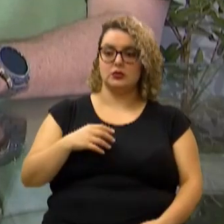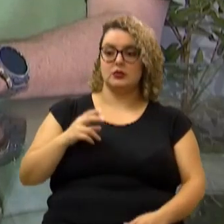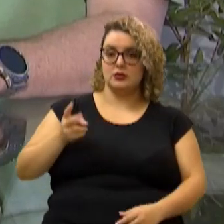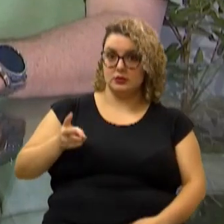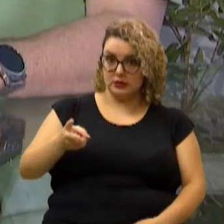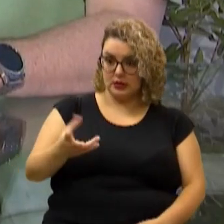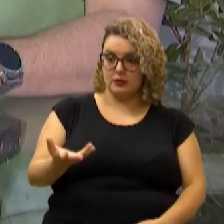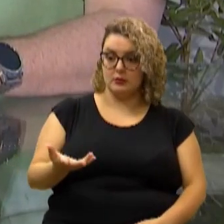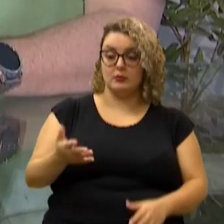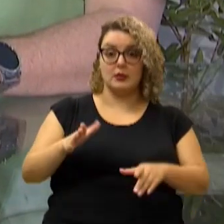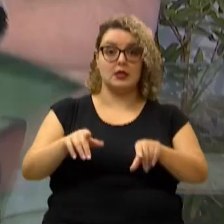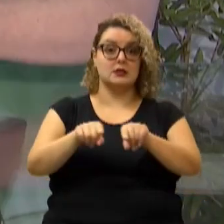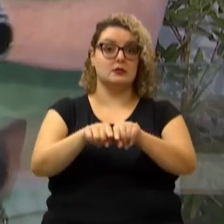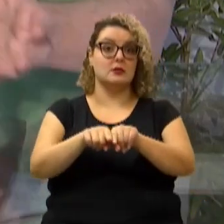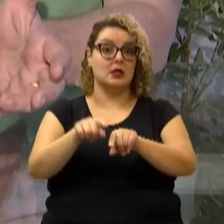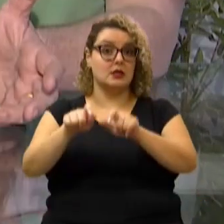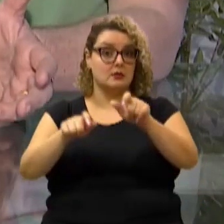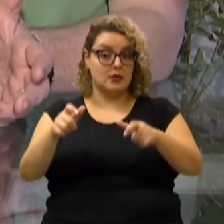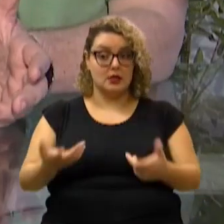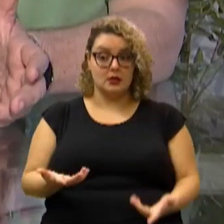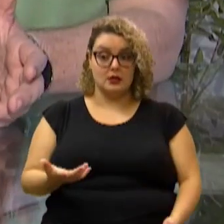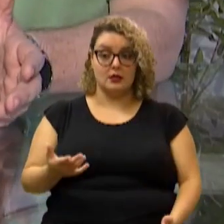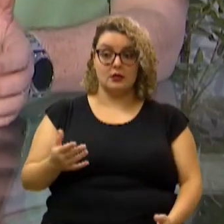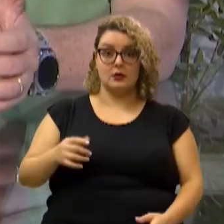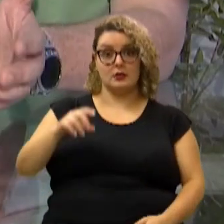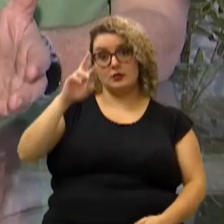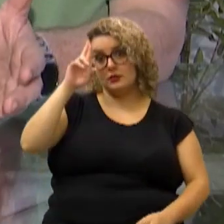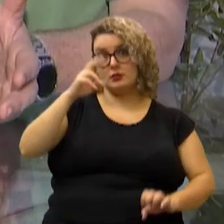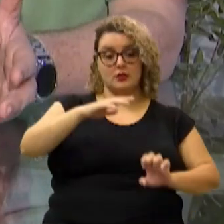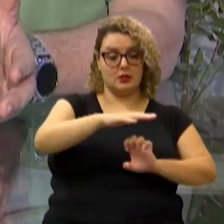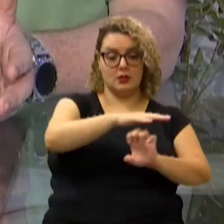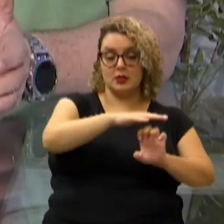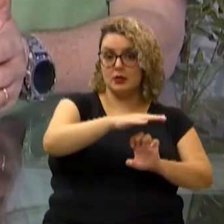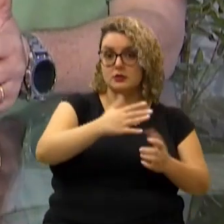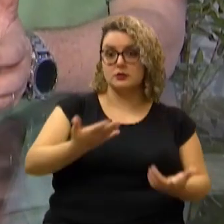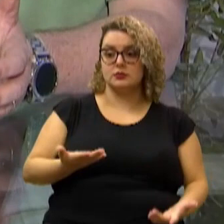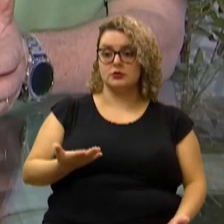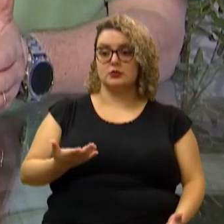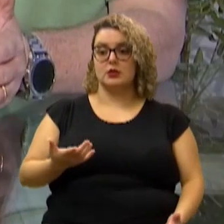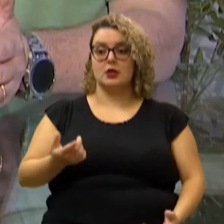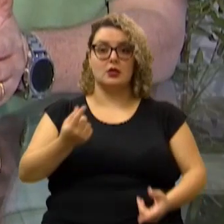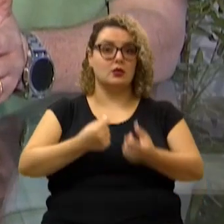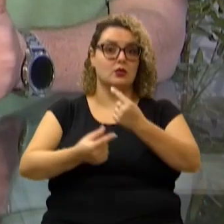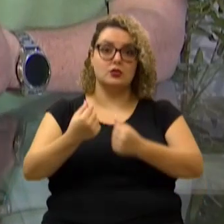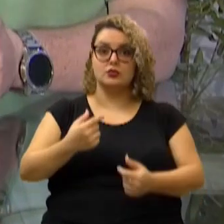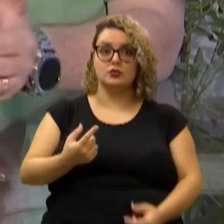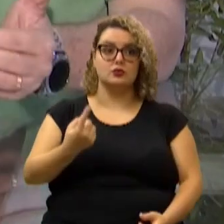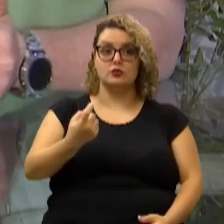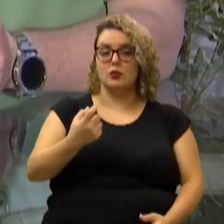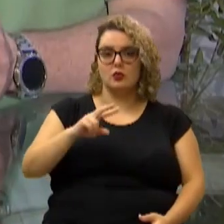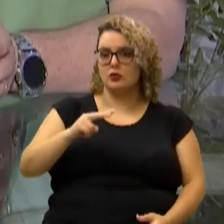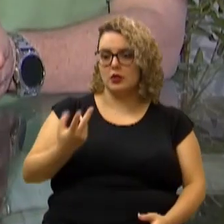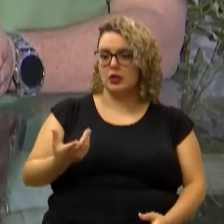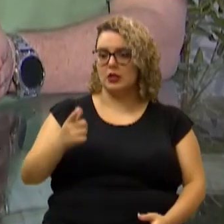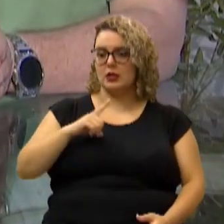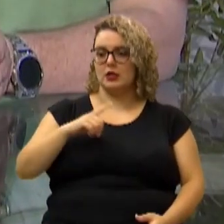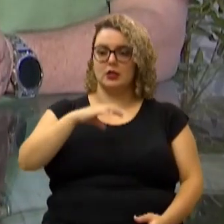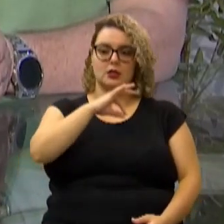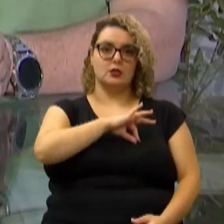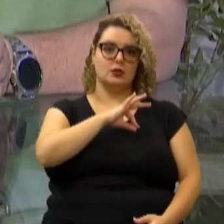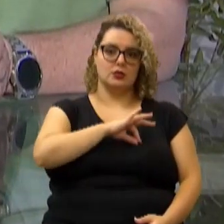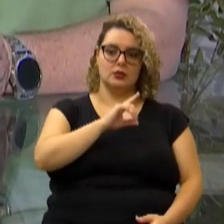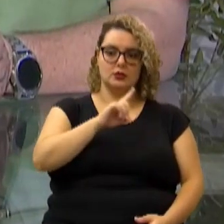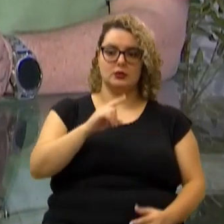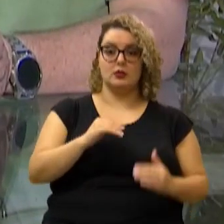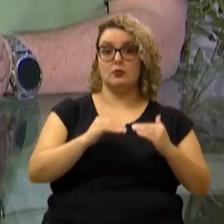de forma cíclica mas também existem aquelas pessoas que são empresárias e não necessariamente o dinheiro entra de uma vez só tem gente que